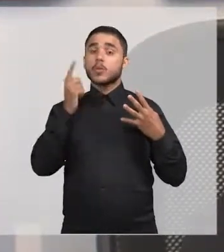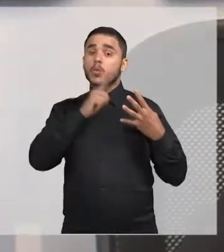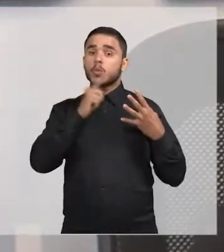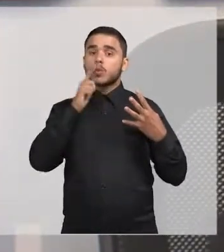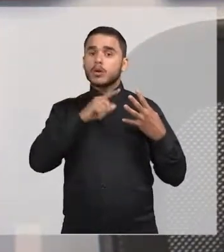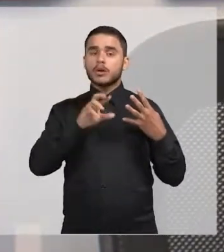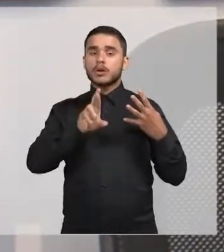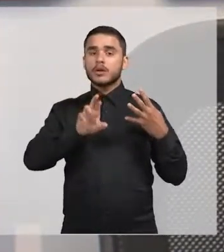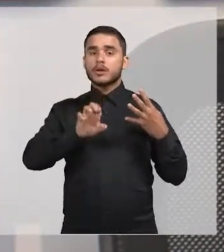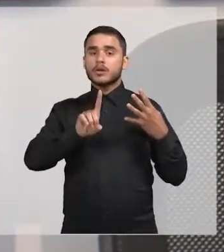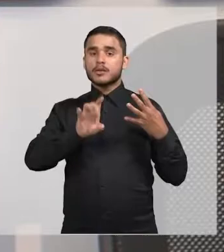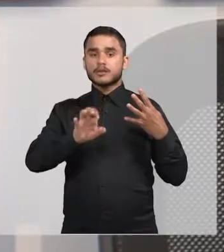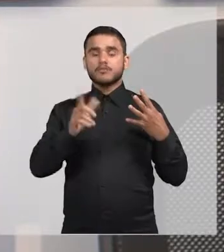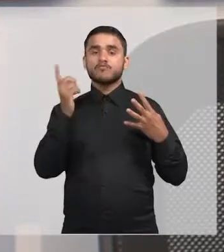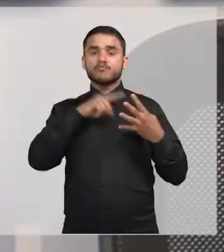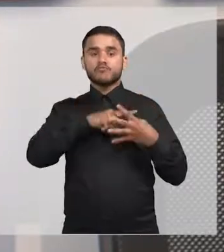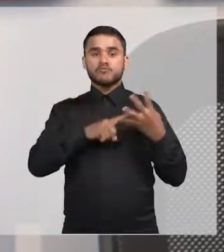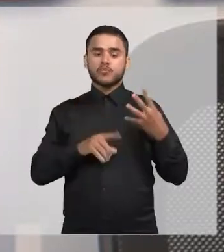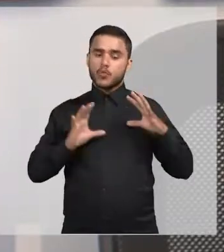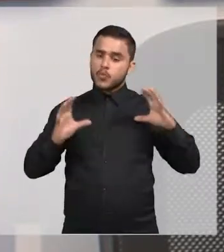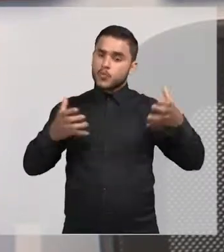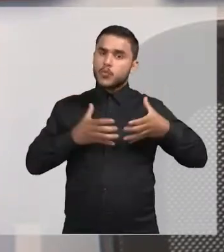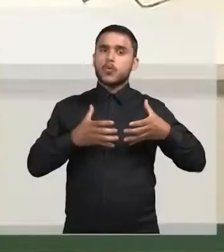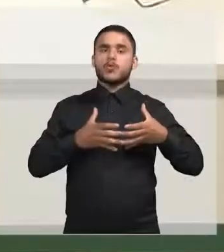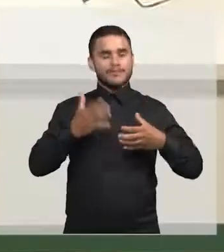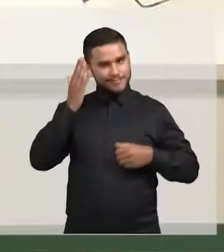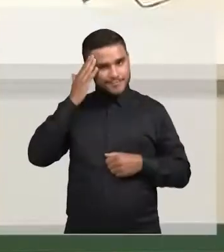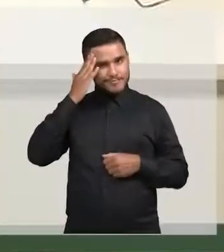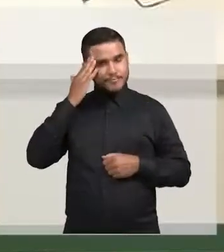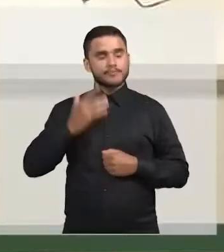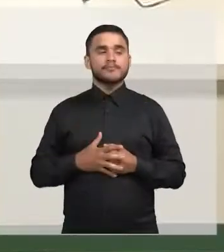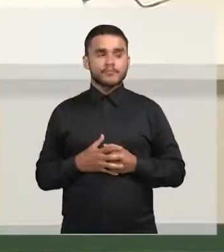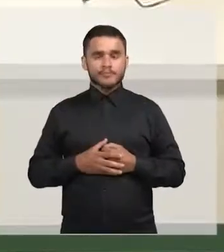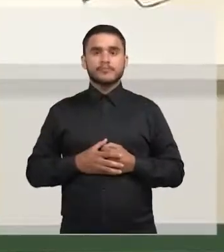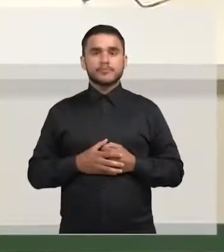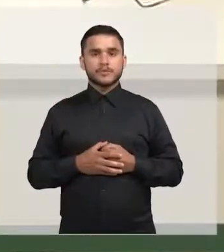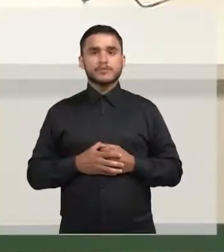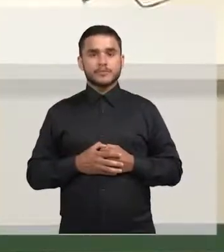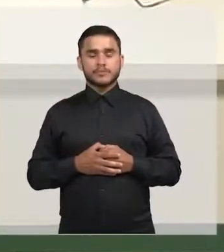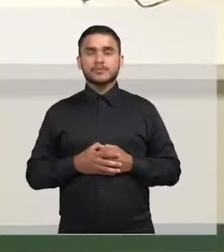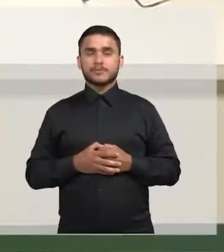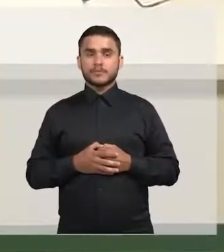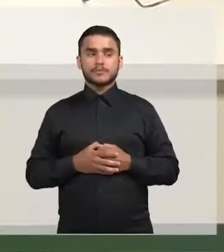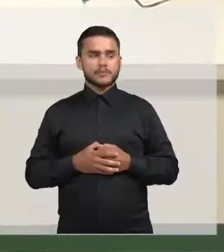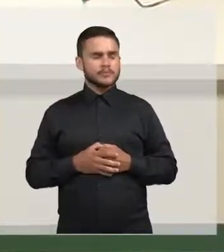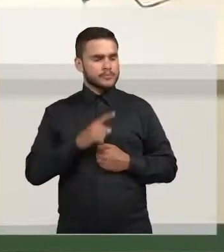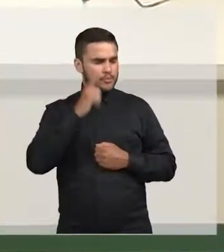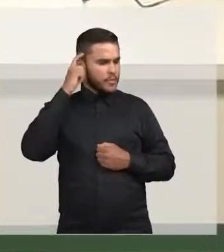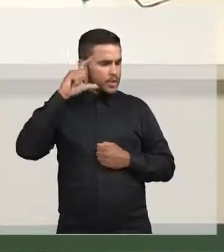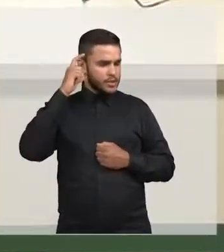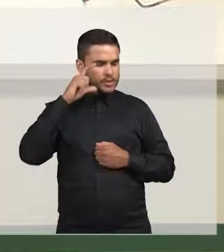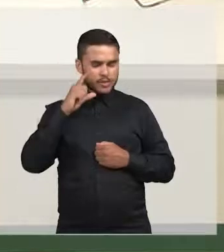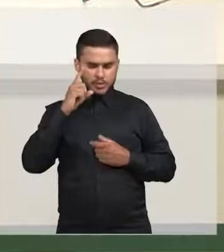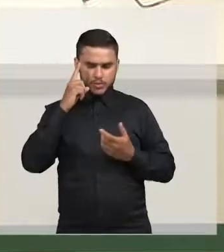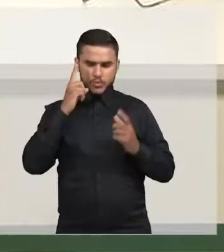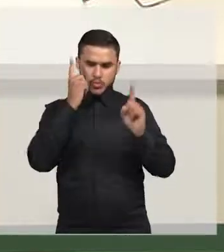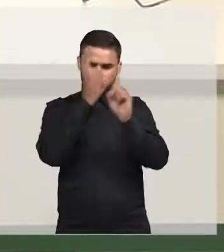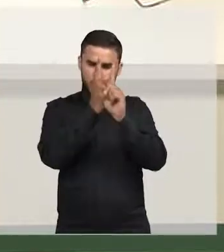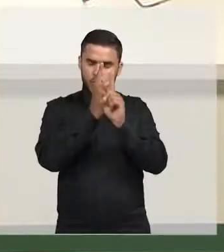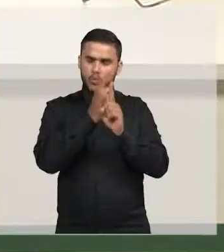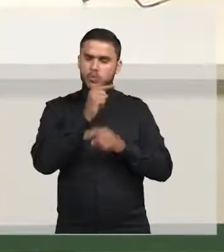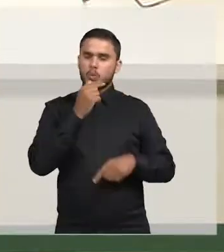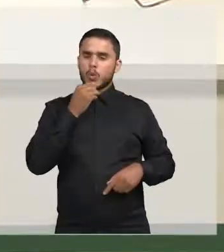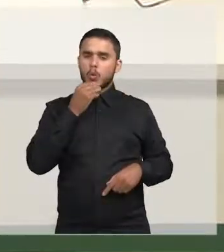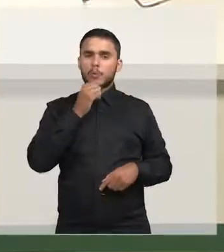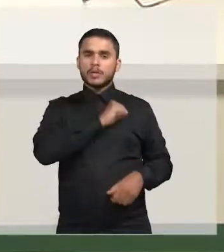conseguindo trazer a rede. Eu vi, houve um encontro dele com o senador do Amapá.